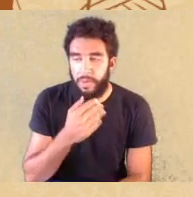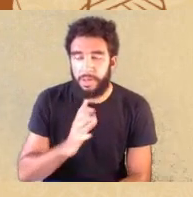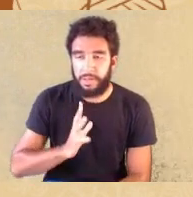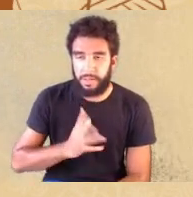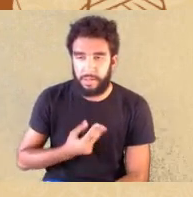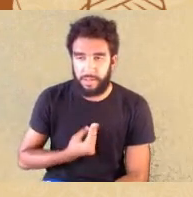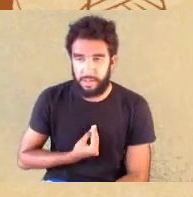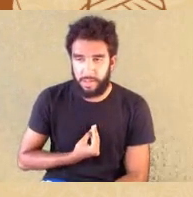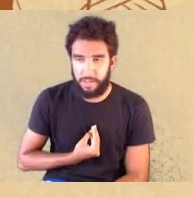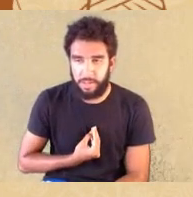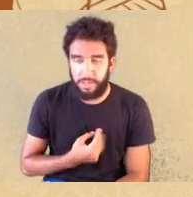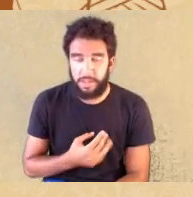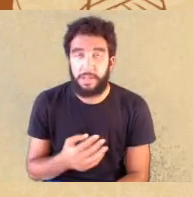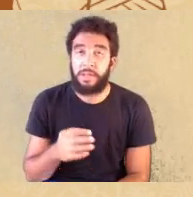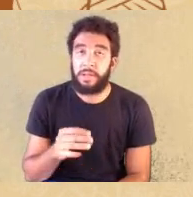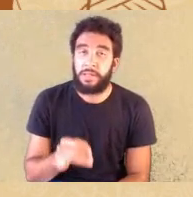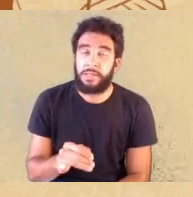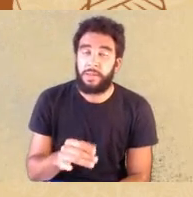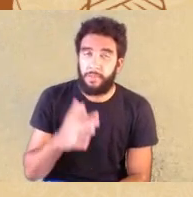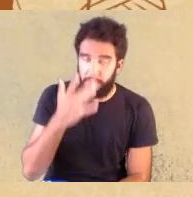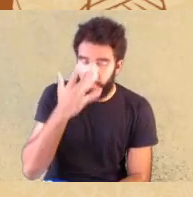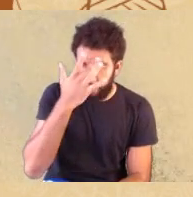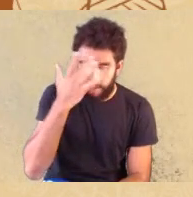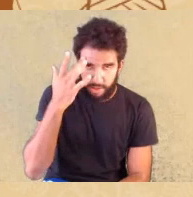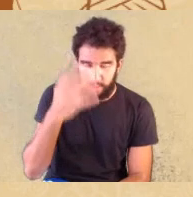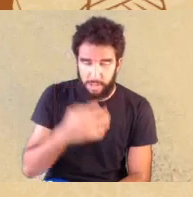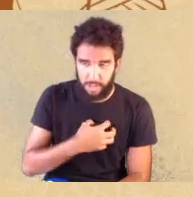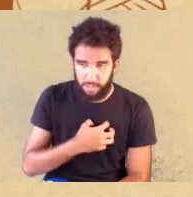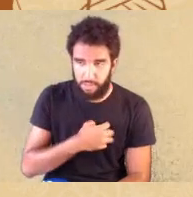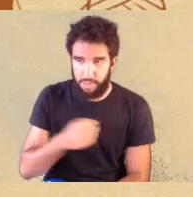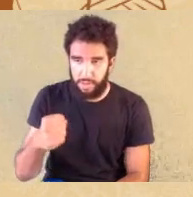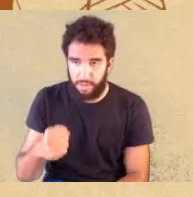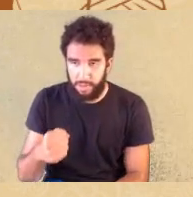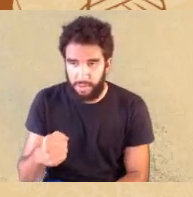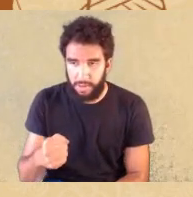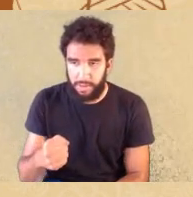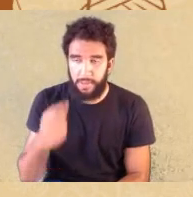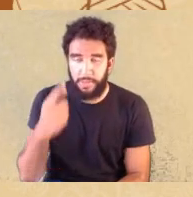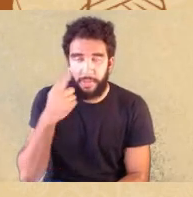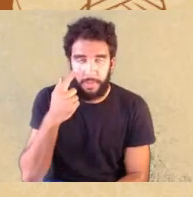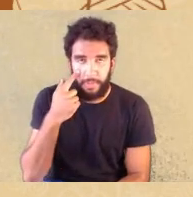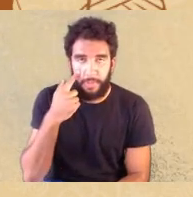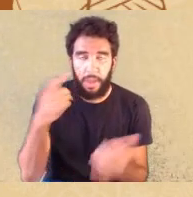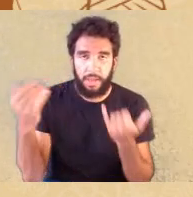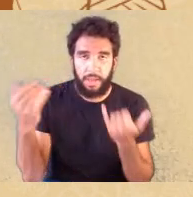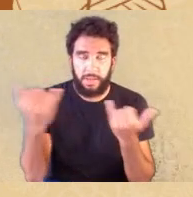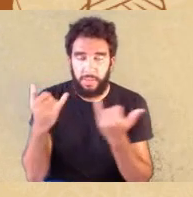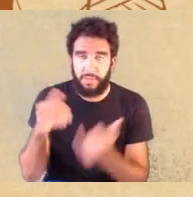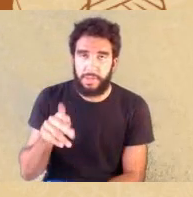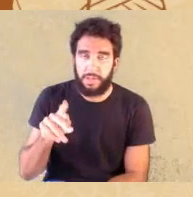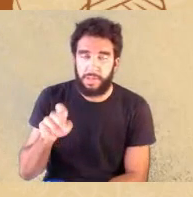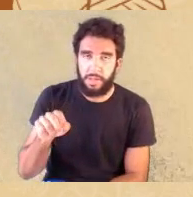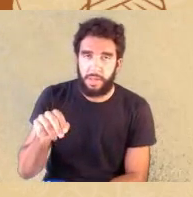suicida, está aí de novo os dados do Quênia, no caso Camboja,